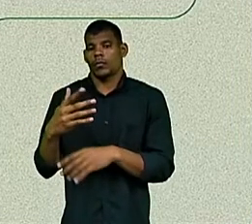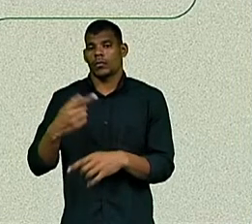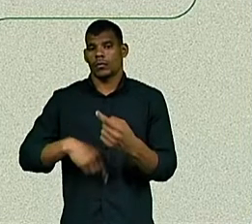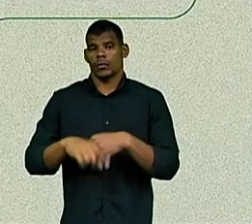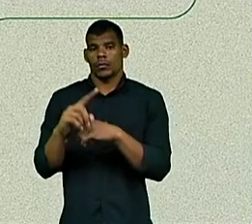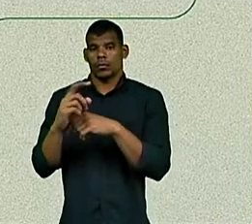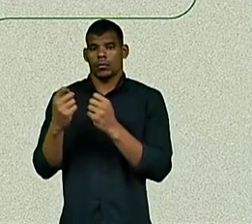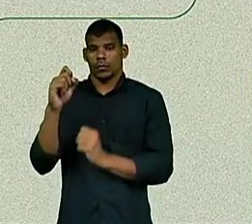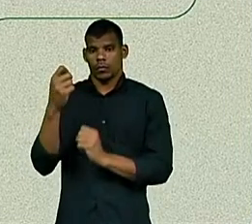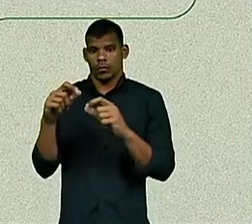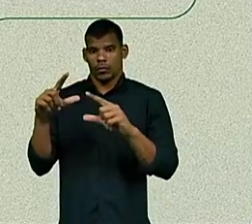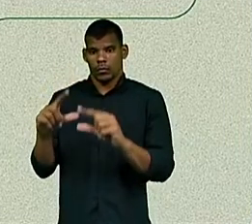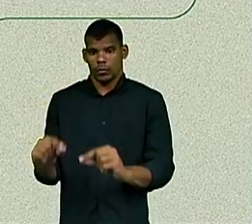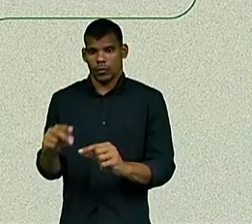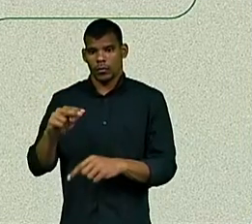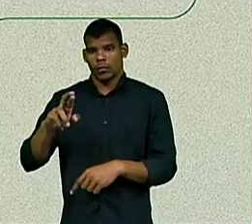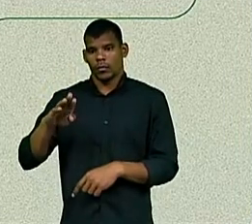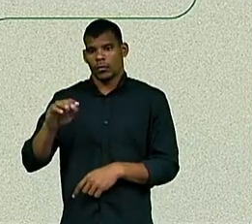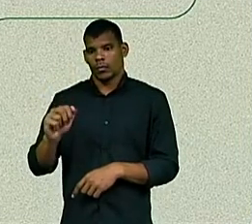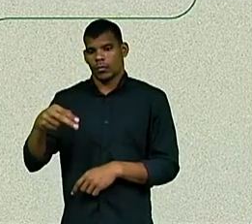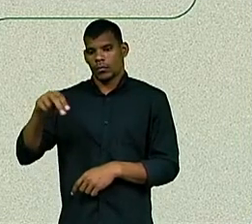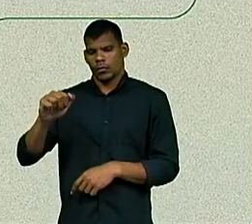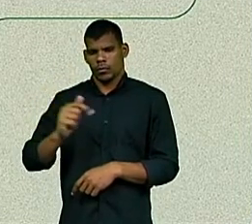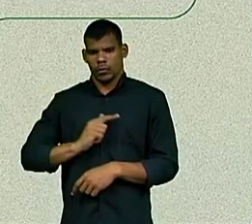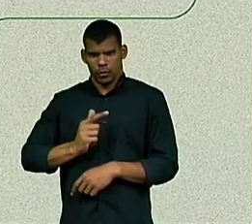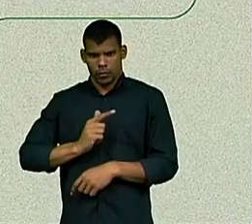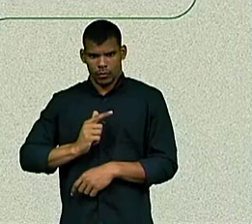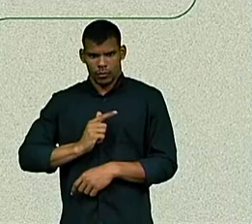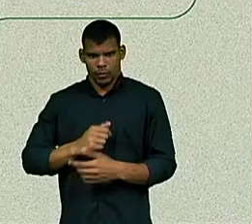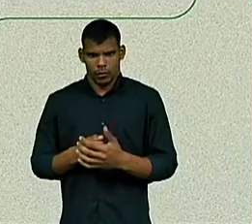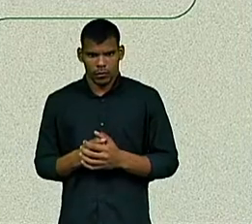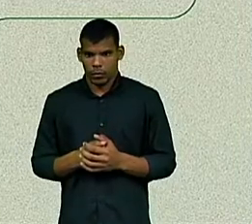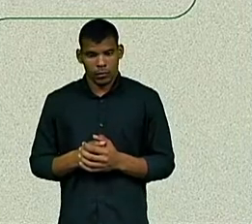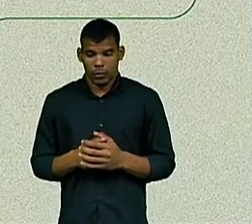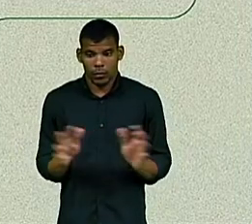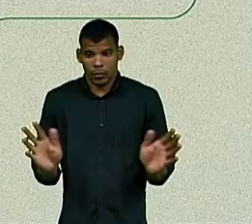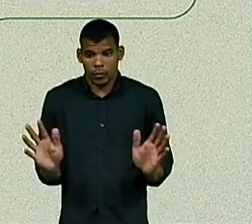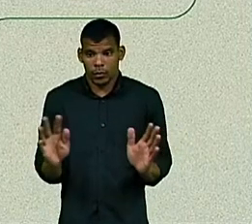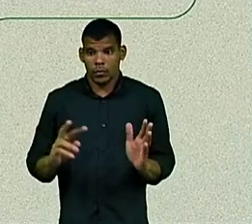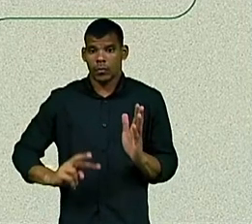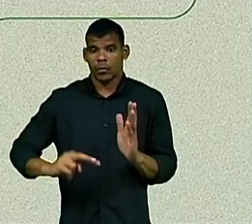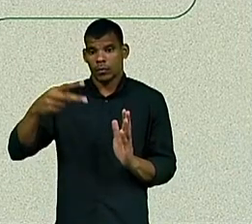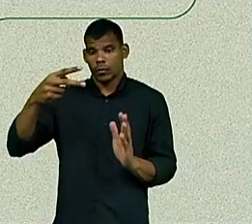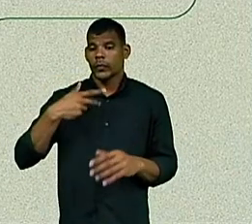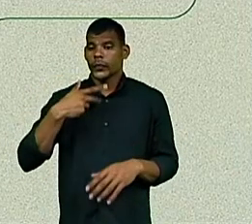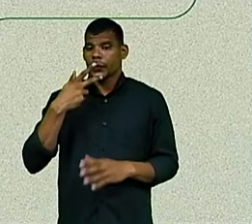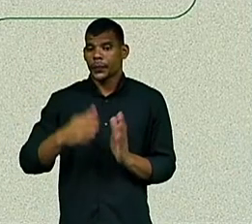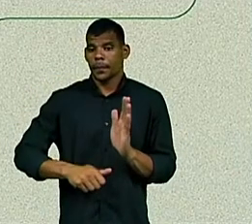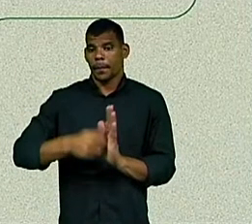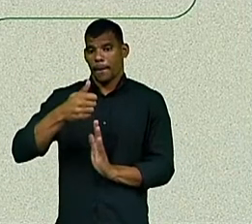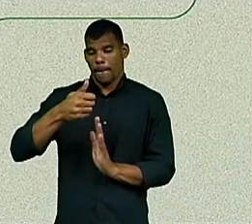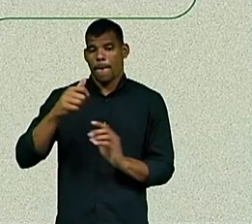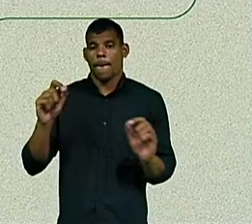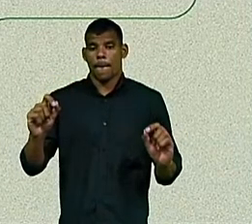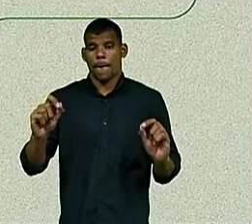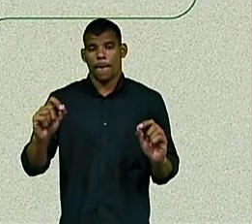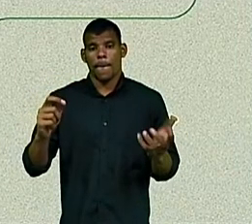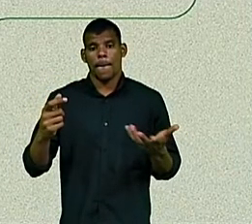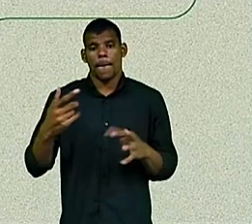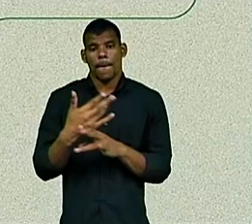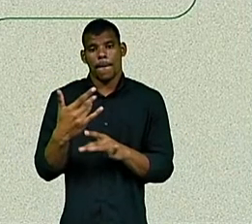fez diminuir as terras urbanas gente sempre aumentar a primeira vez na história as cidades